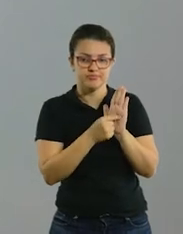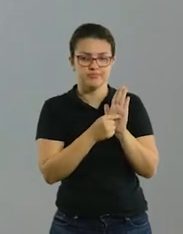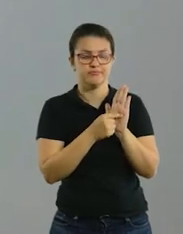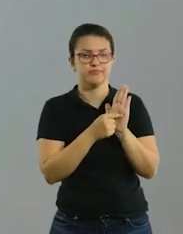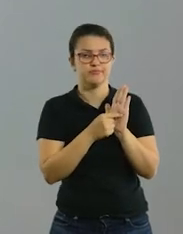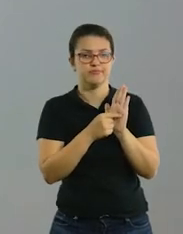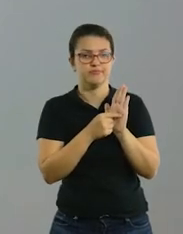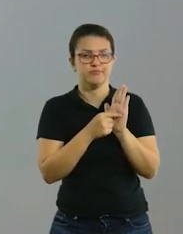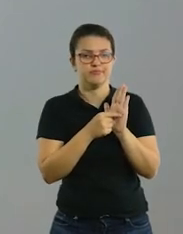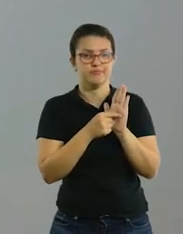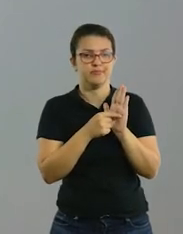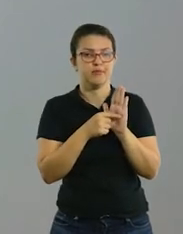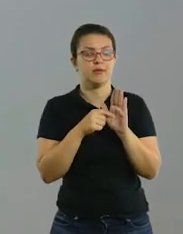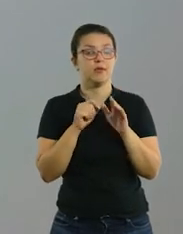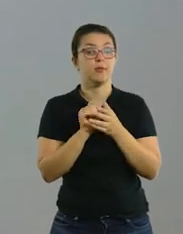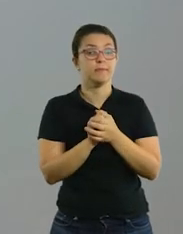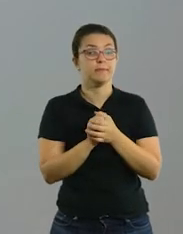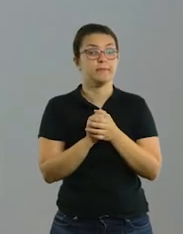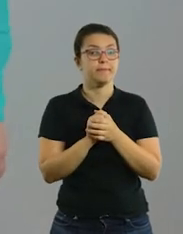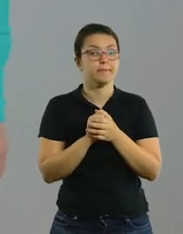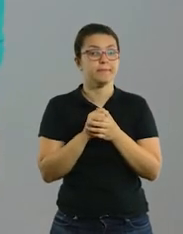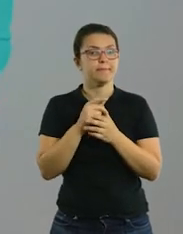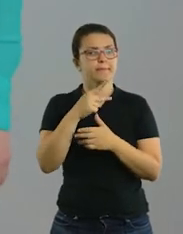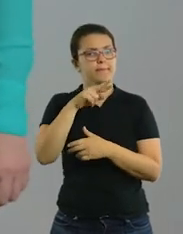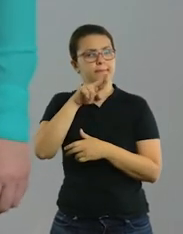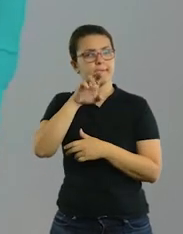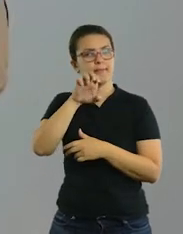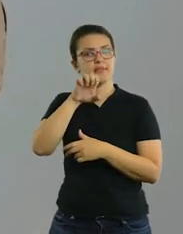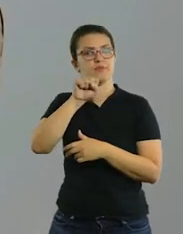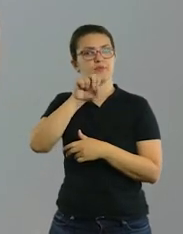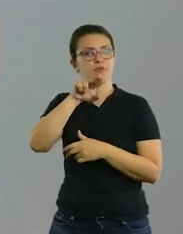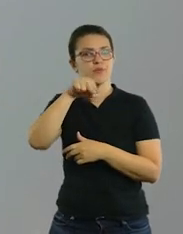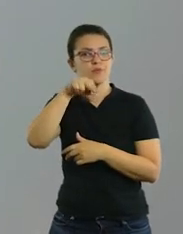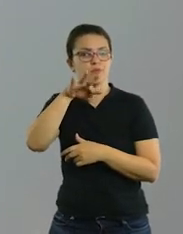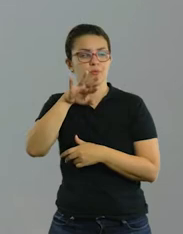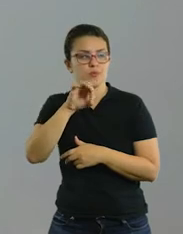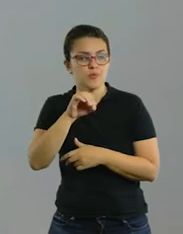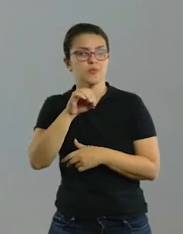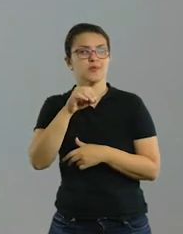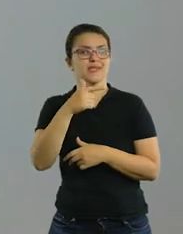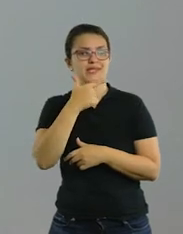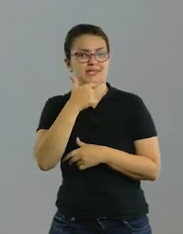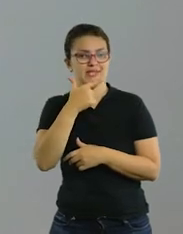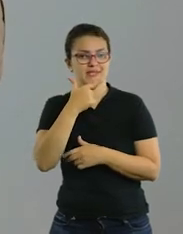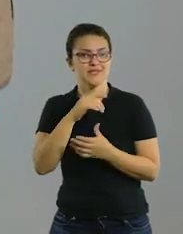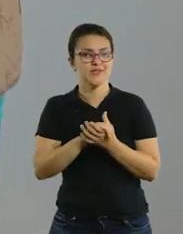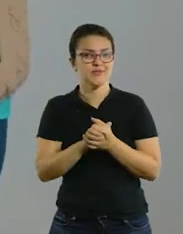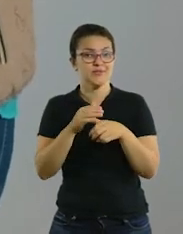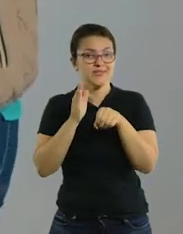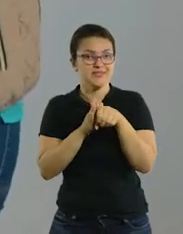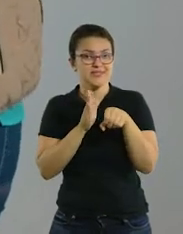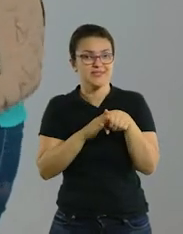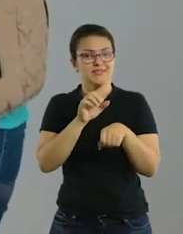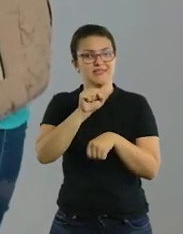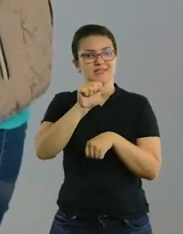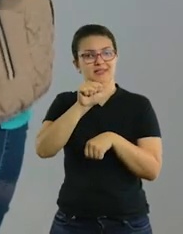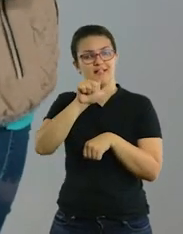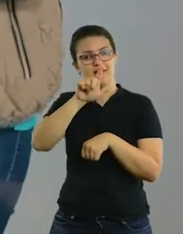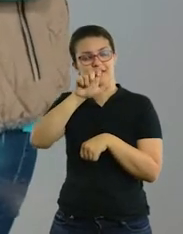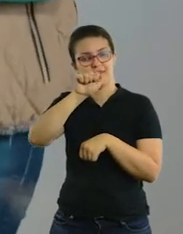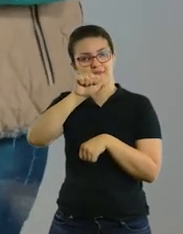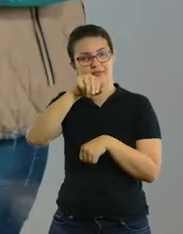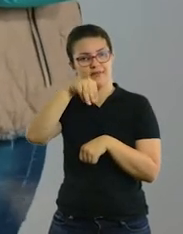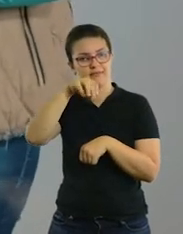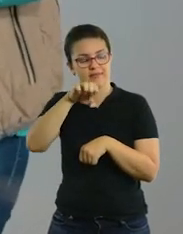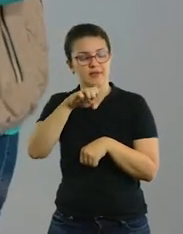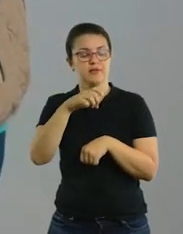presunto, queijo, manteiga, salame e tomate. Vocês vão formar conjuntos, ou seja,